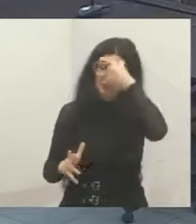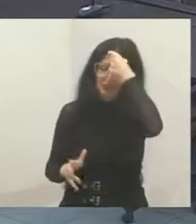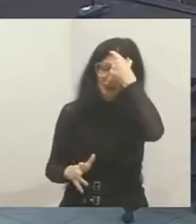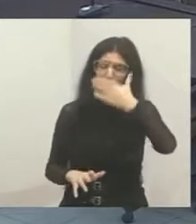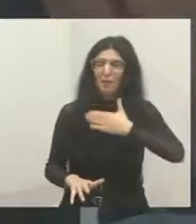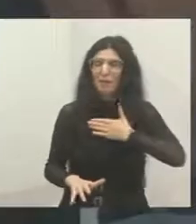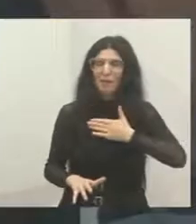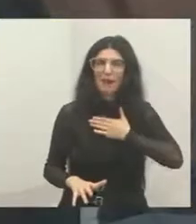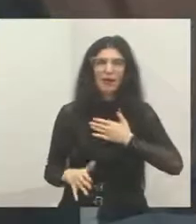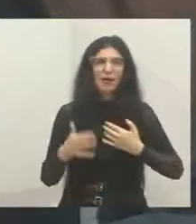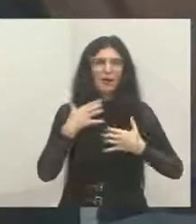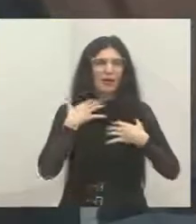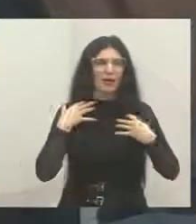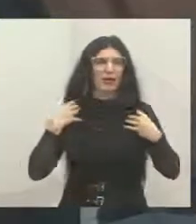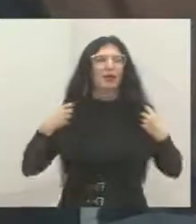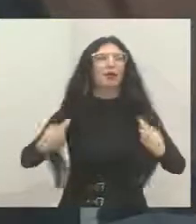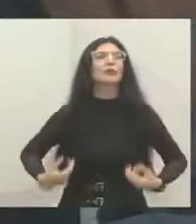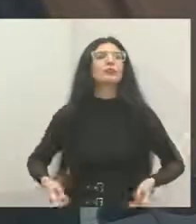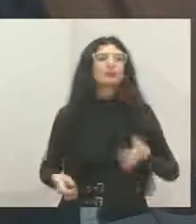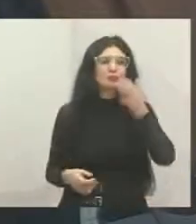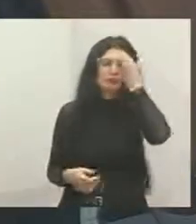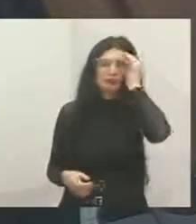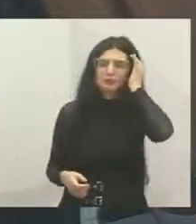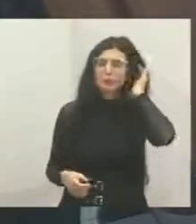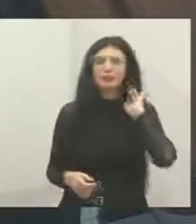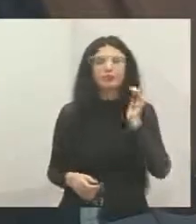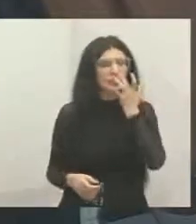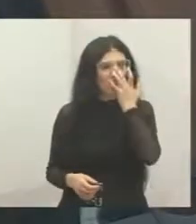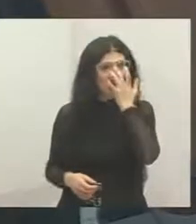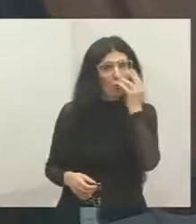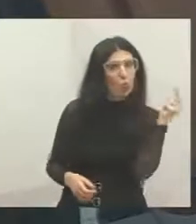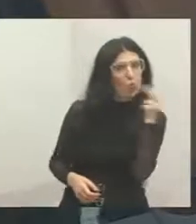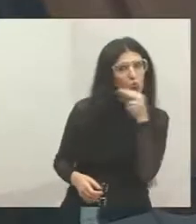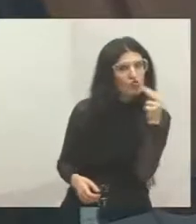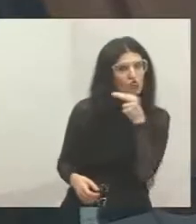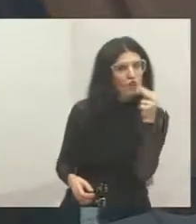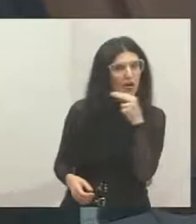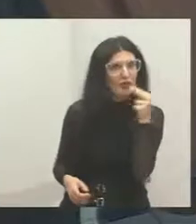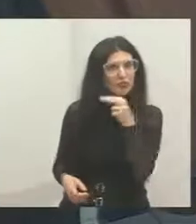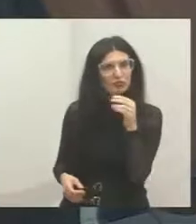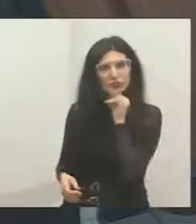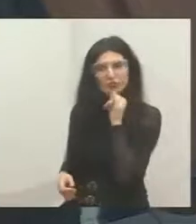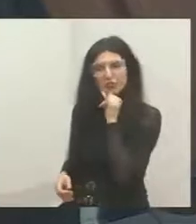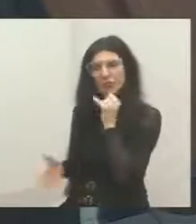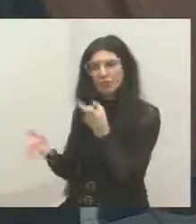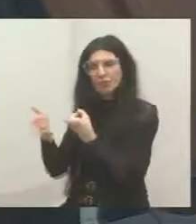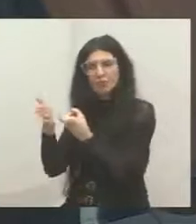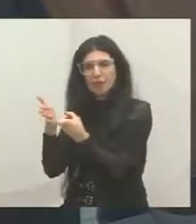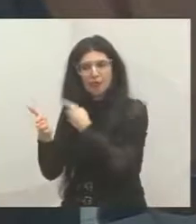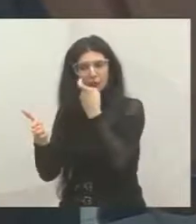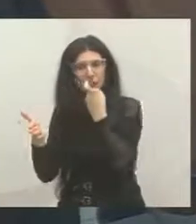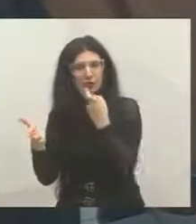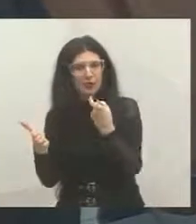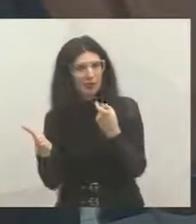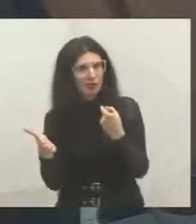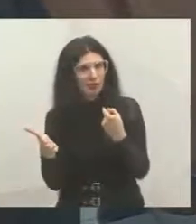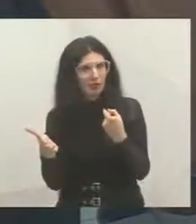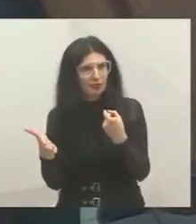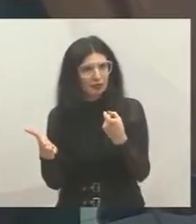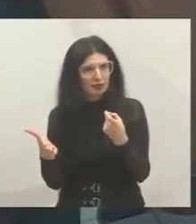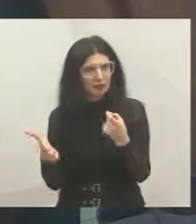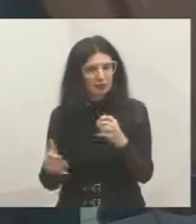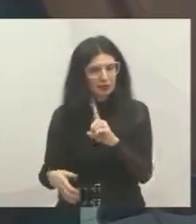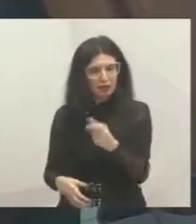o exemplo que tu citou ali, do emergencial de se contratar, redobrar o aditamento do caminho da